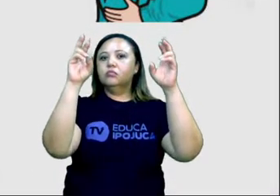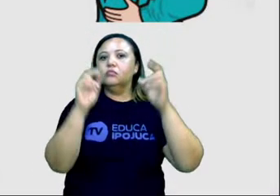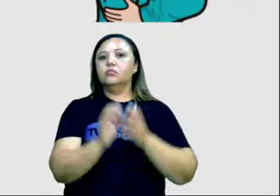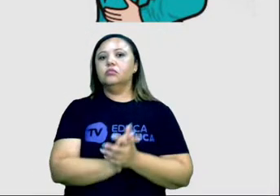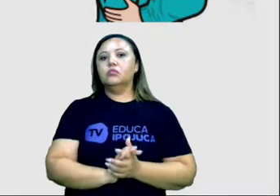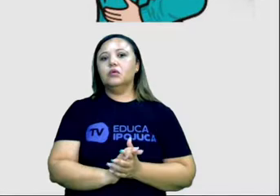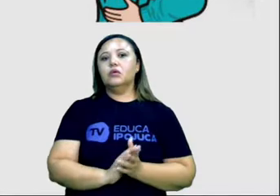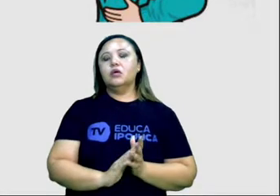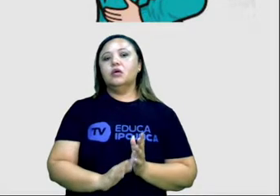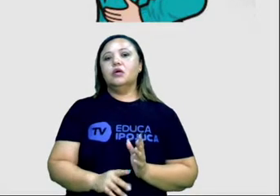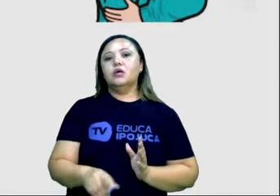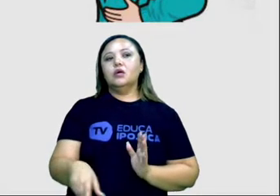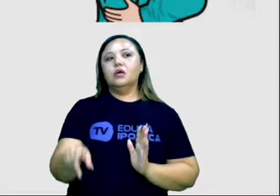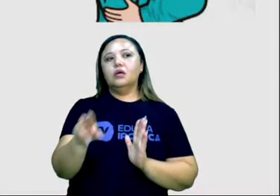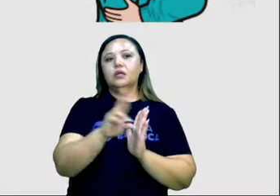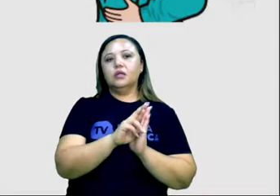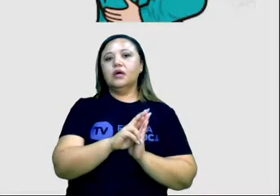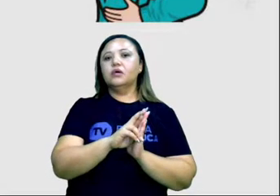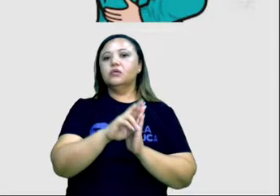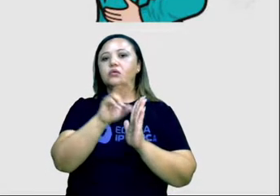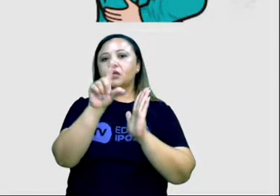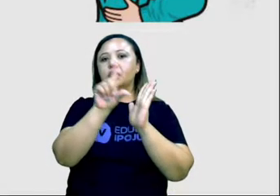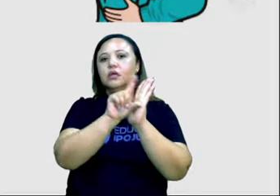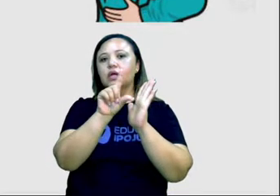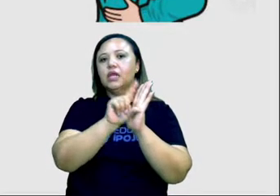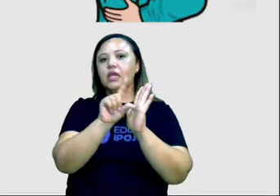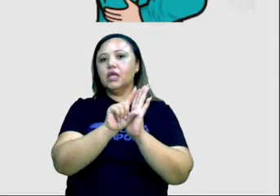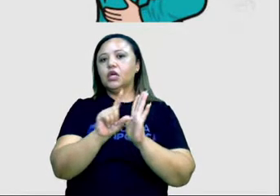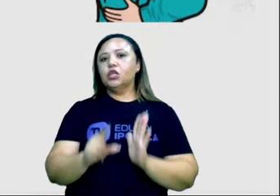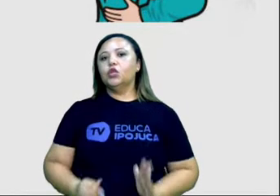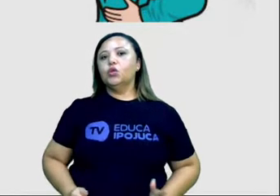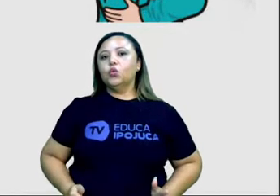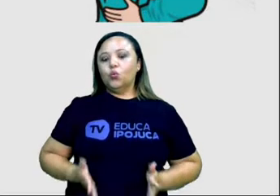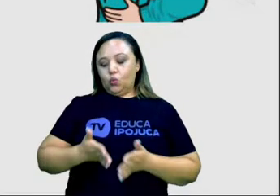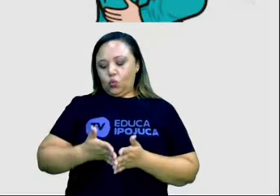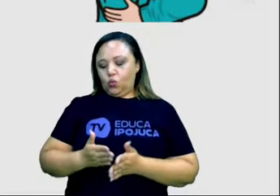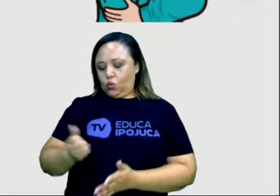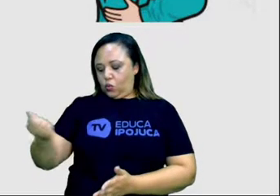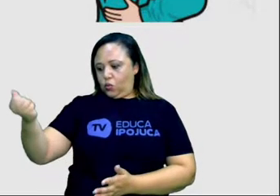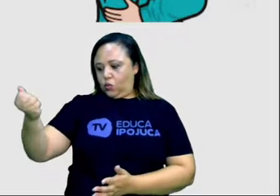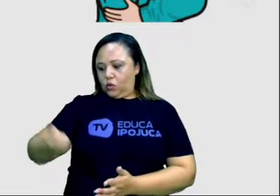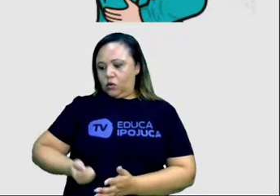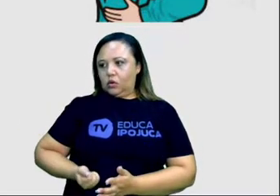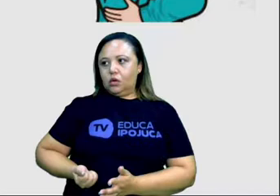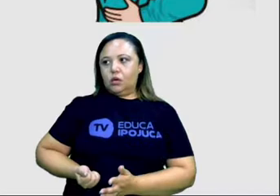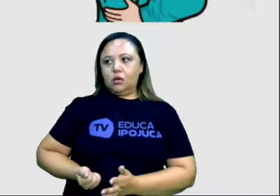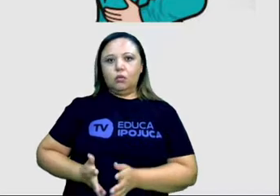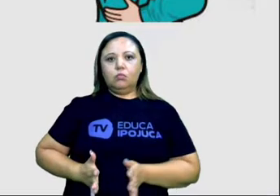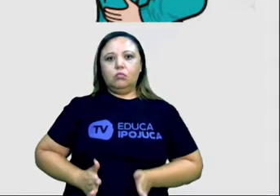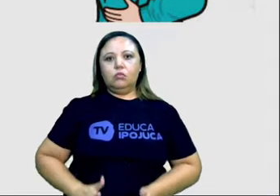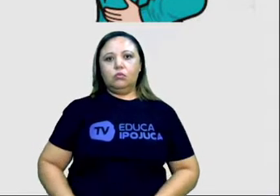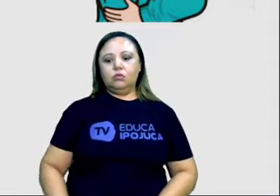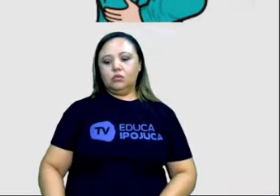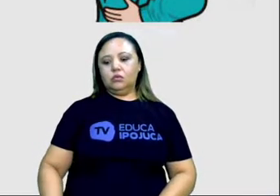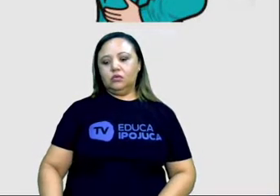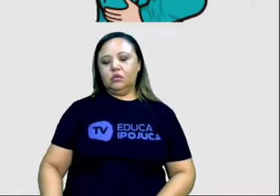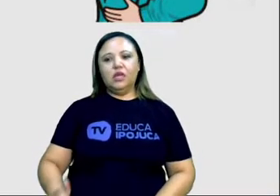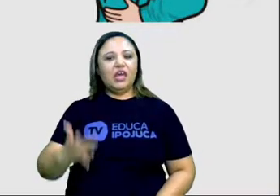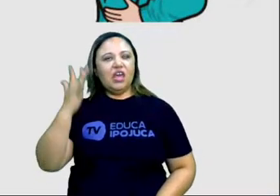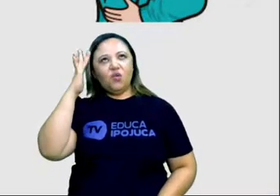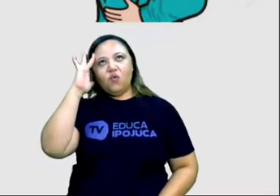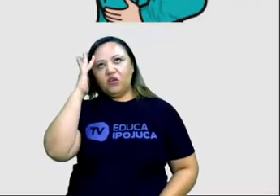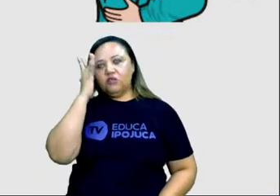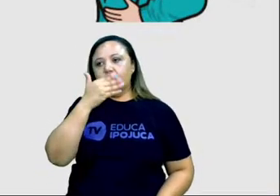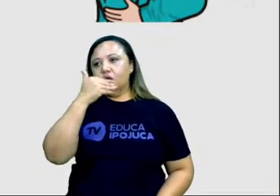a legalização e regulamentação do aborto, porque acredito que seja melhor do que colocar crianças no